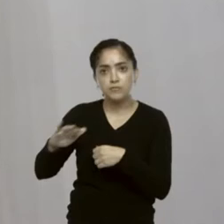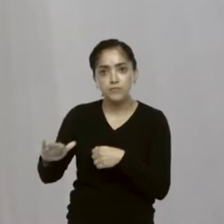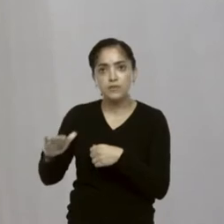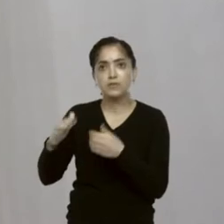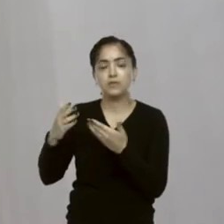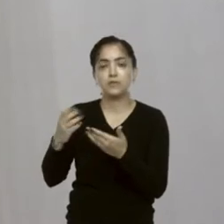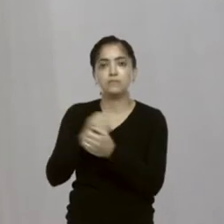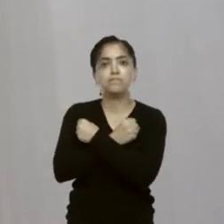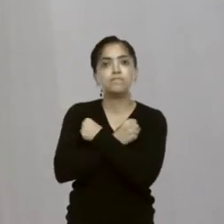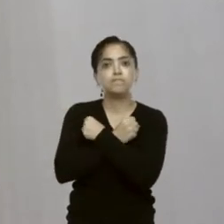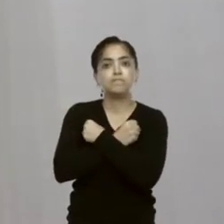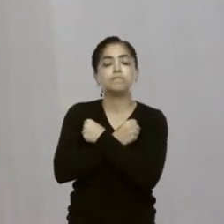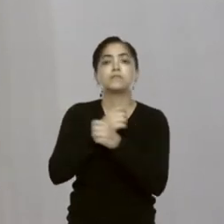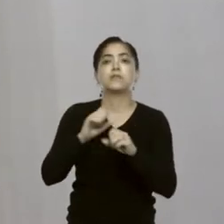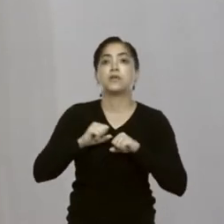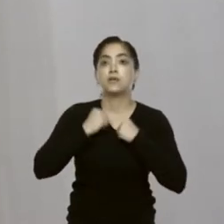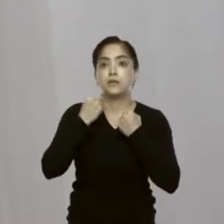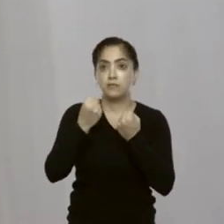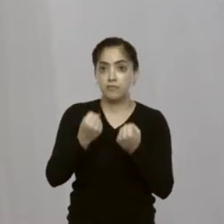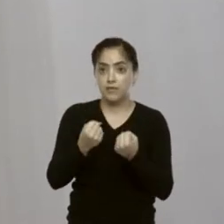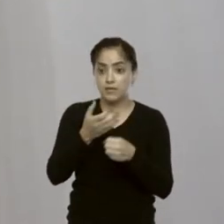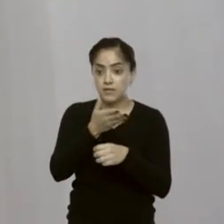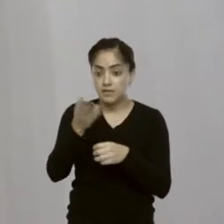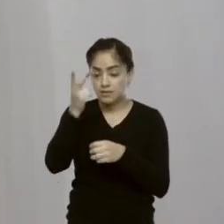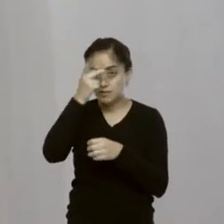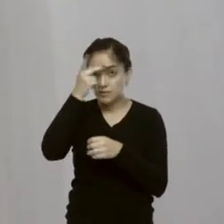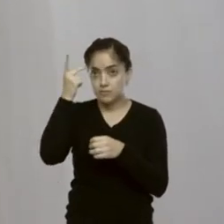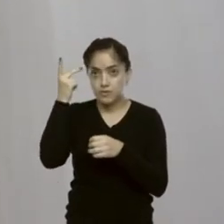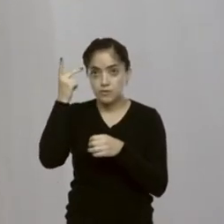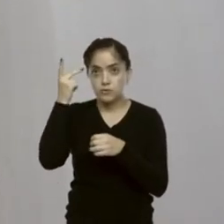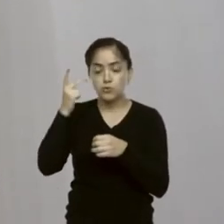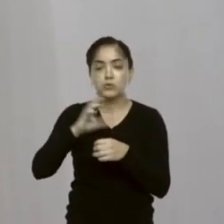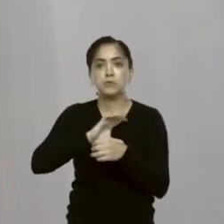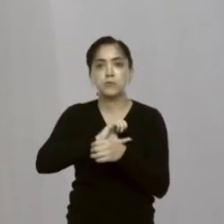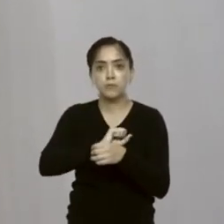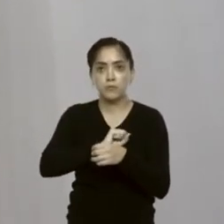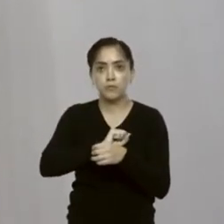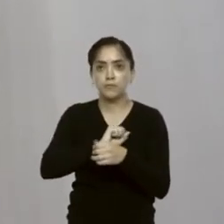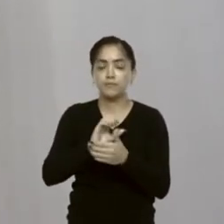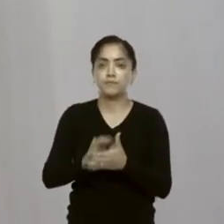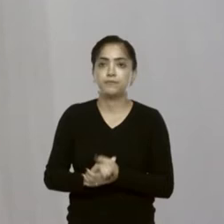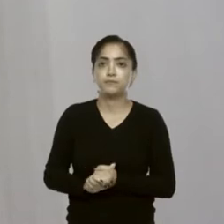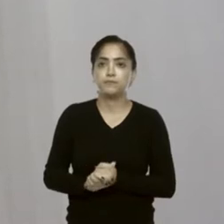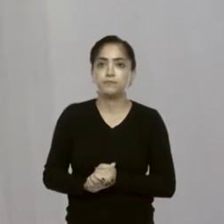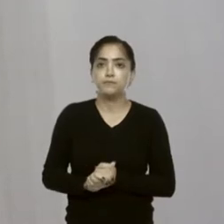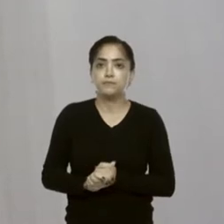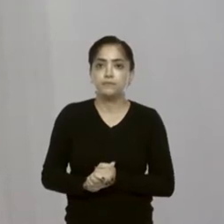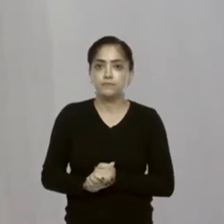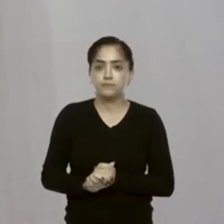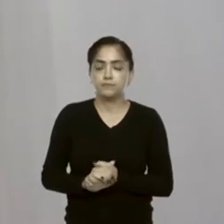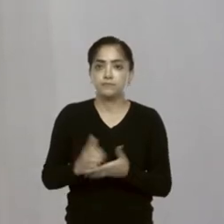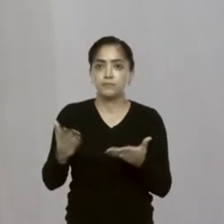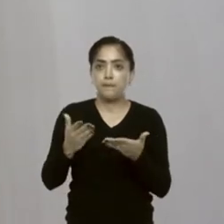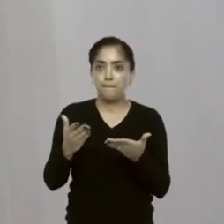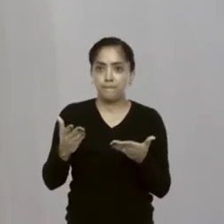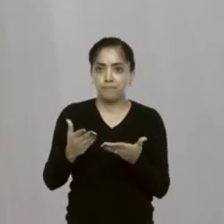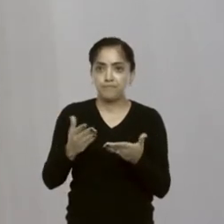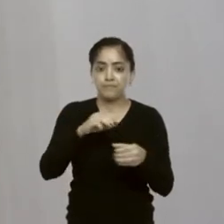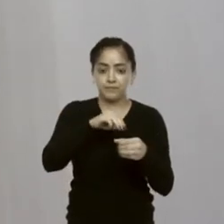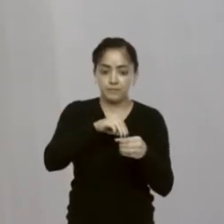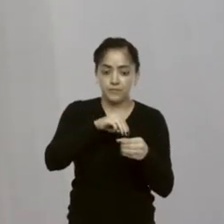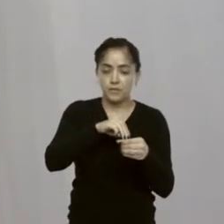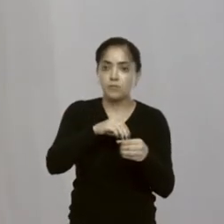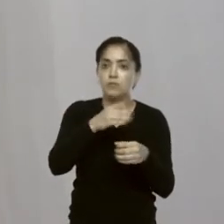grande abraço e defender também essas pessoas de tanto amor no coração. Falar um pouco do meu município de